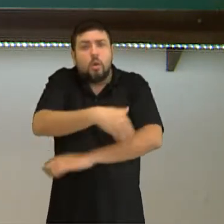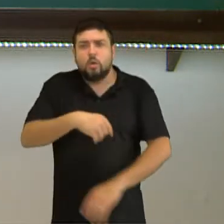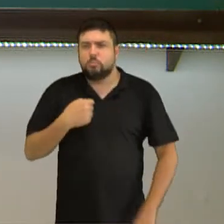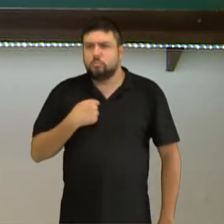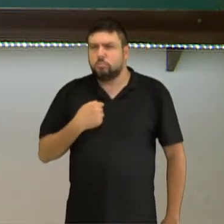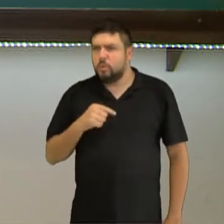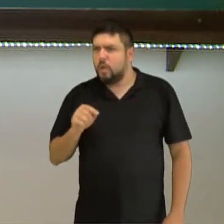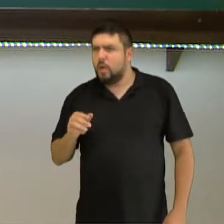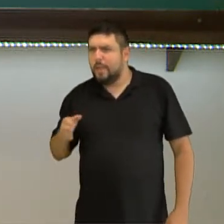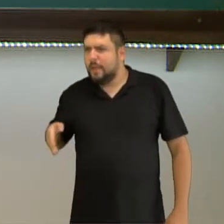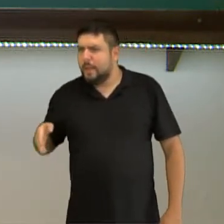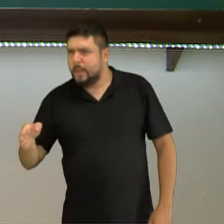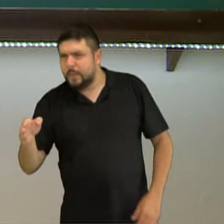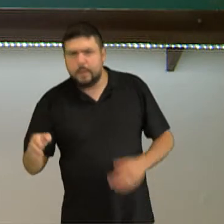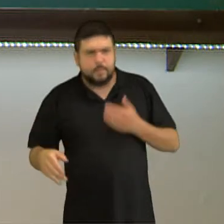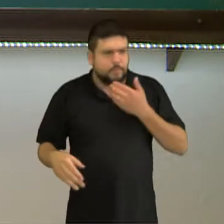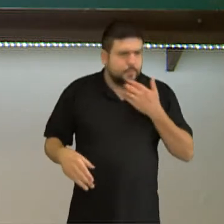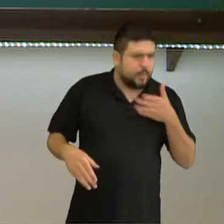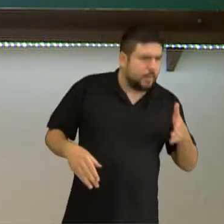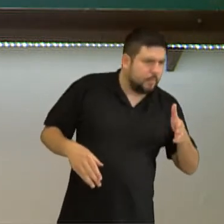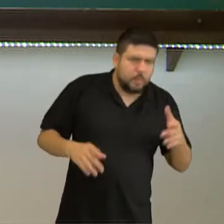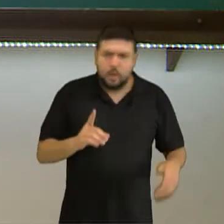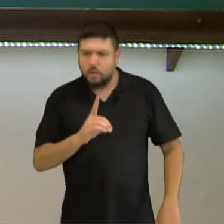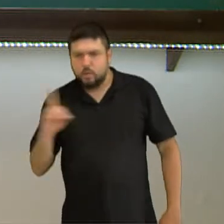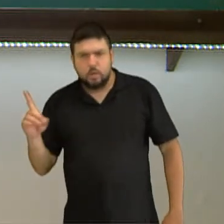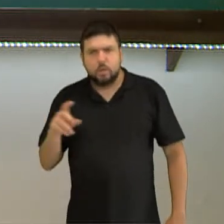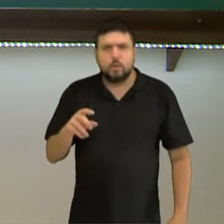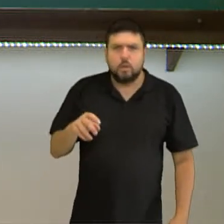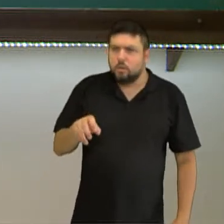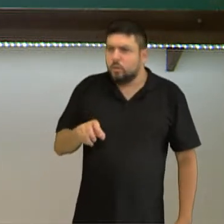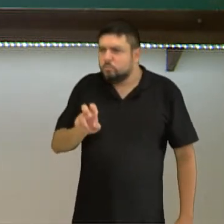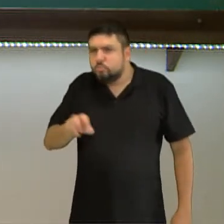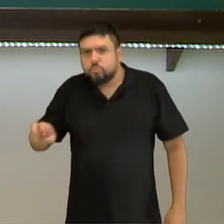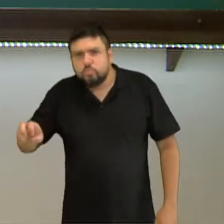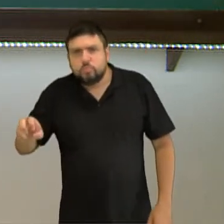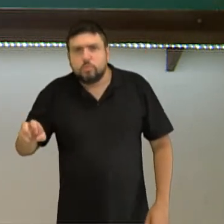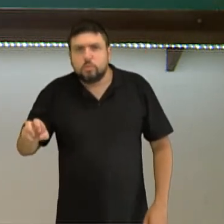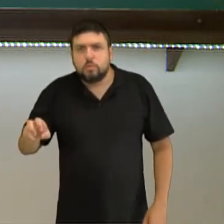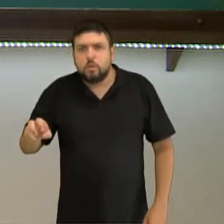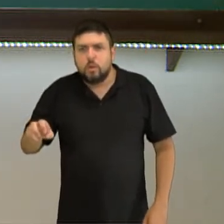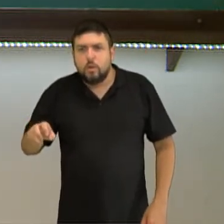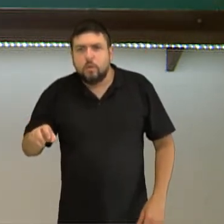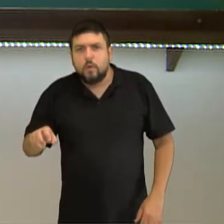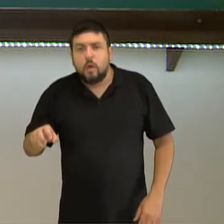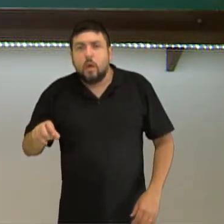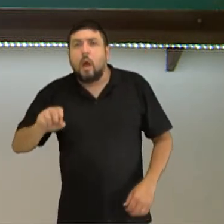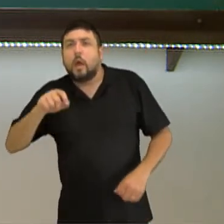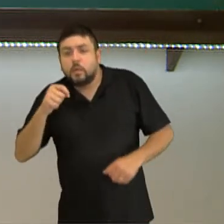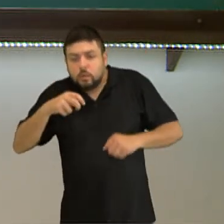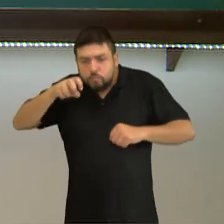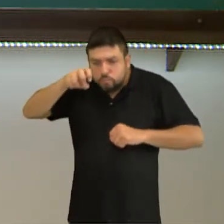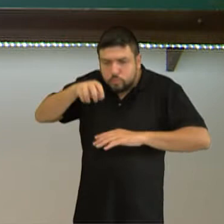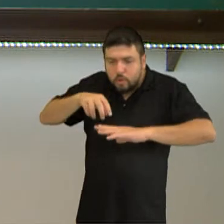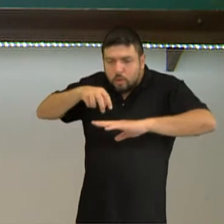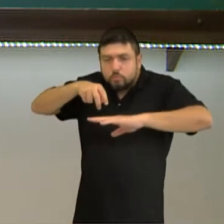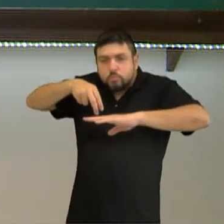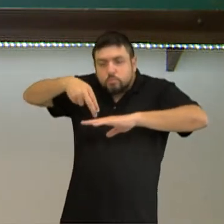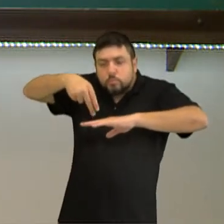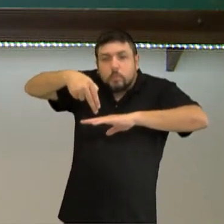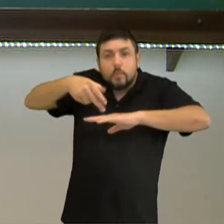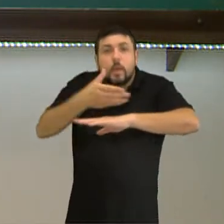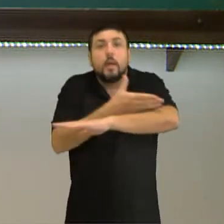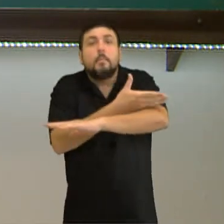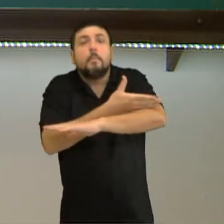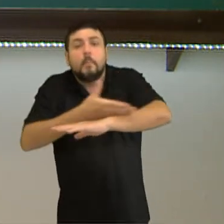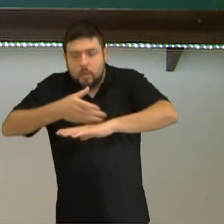da rua. Eu escolho atravessar a rua no semáforo, na faixa de pedestres, na